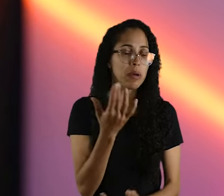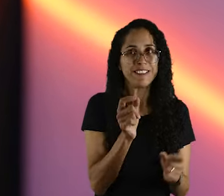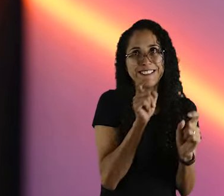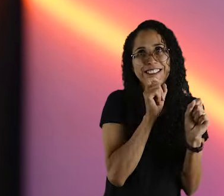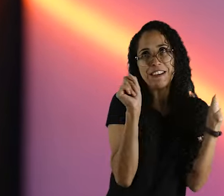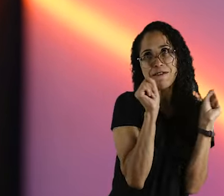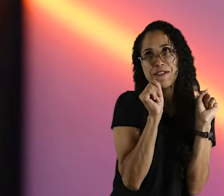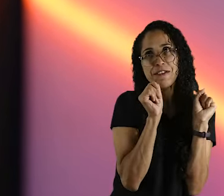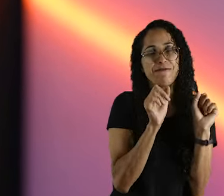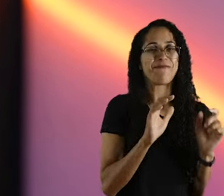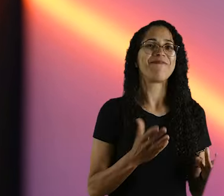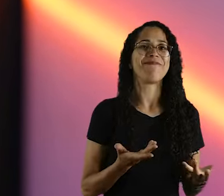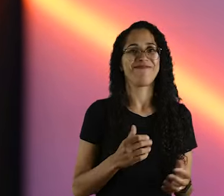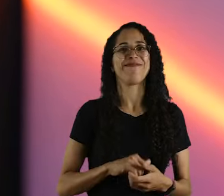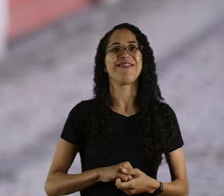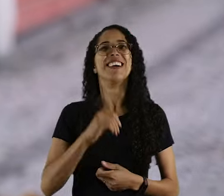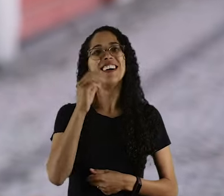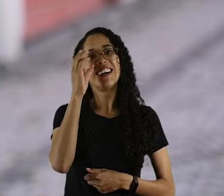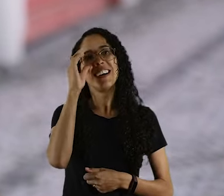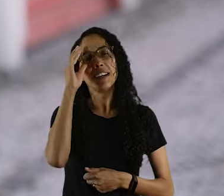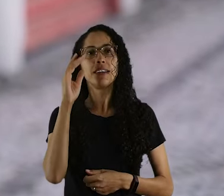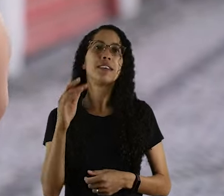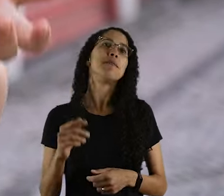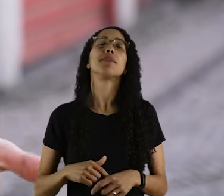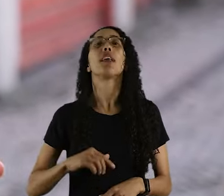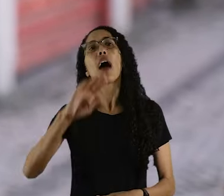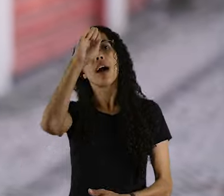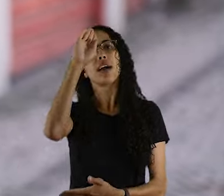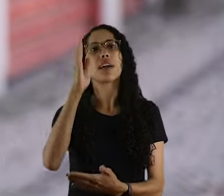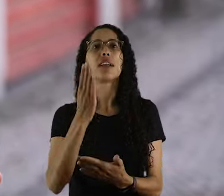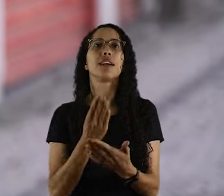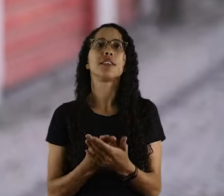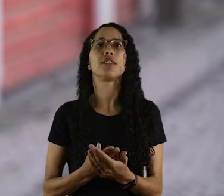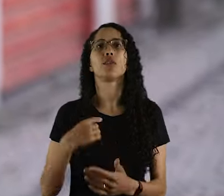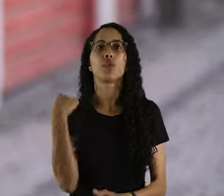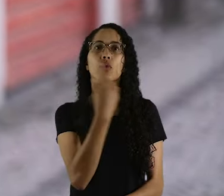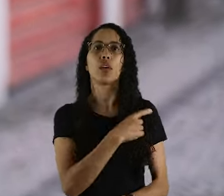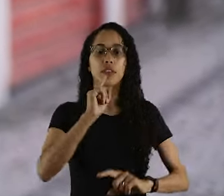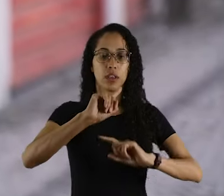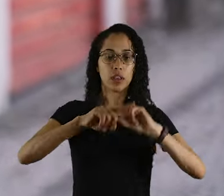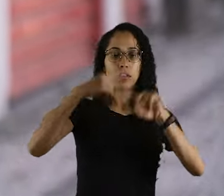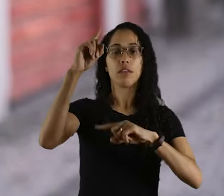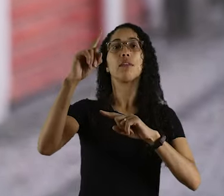preferem o frio, sabe? Eu acredito que a gente cresce